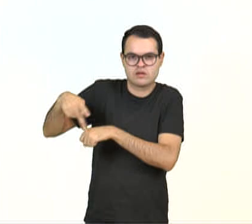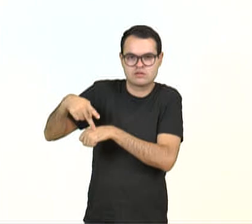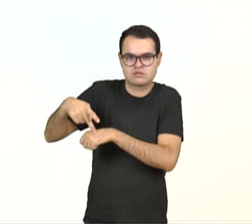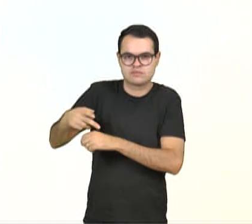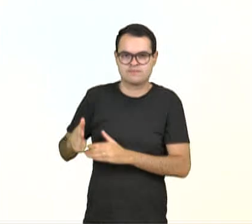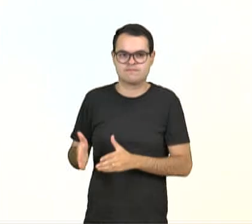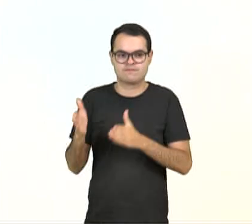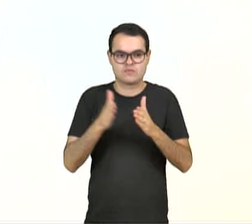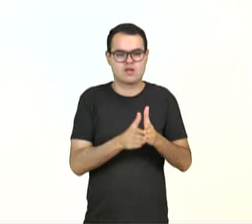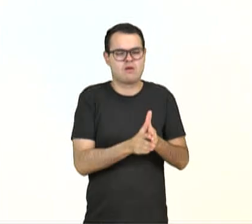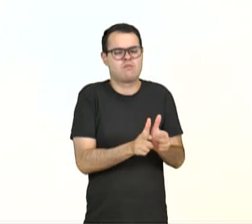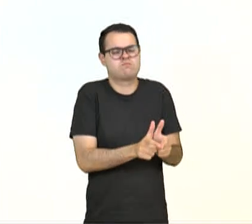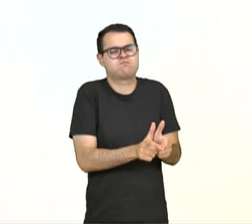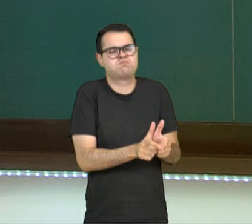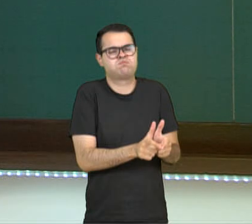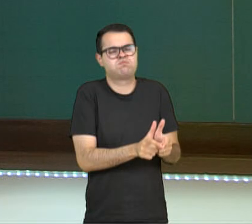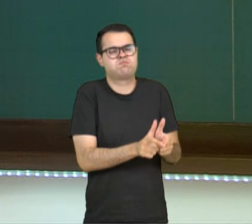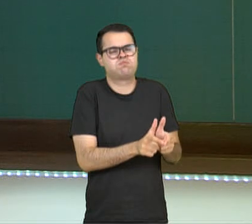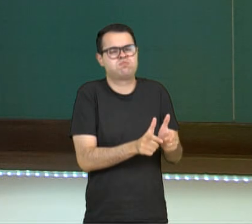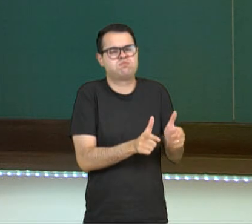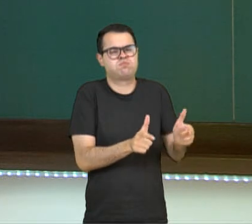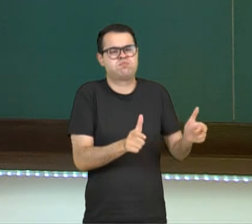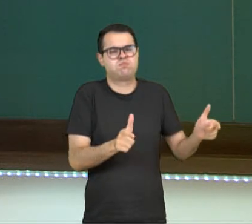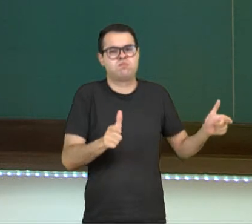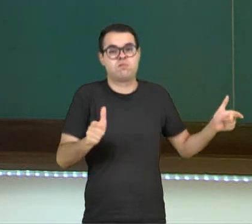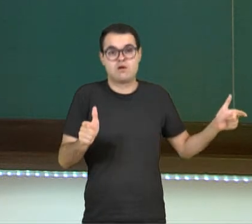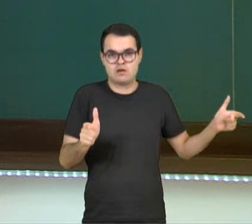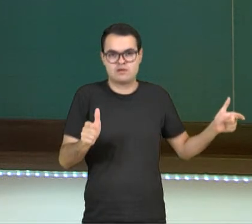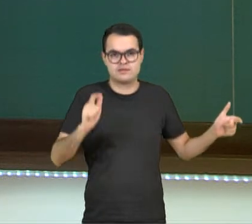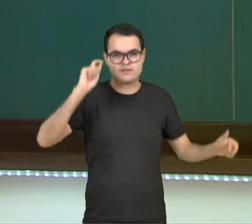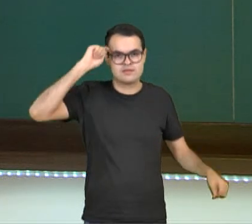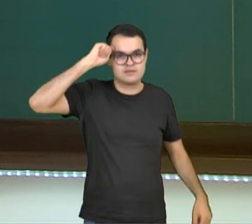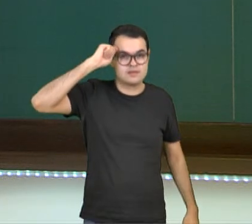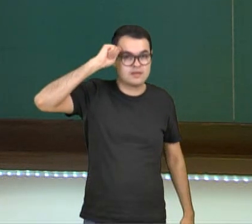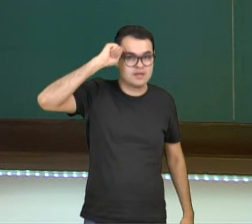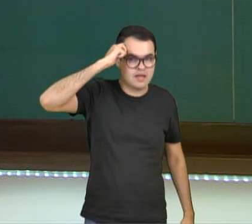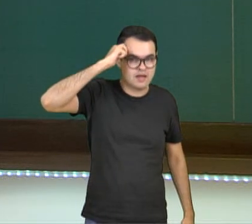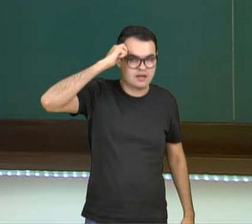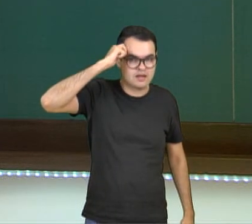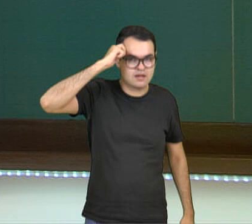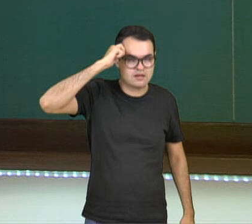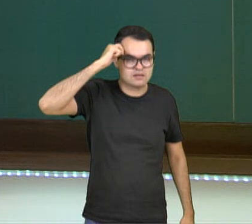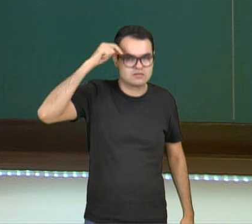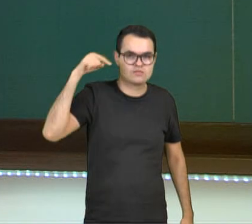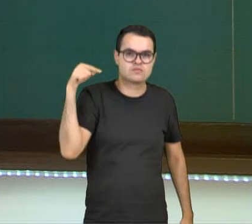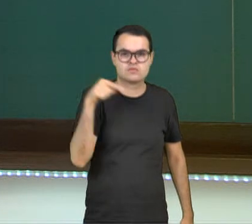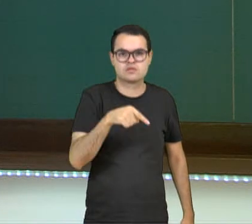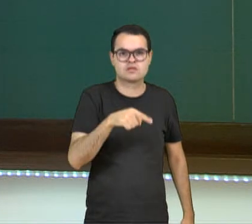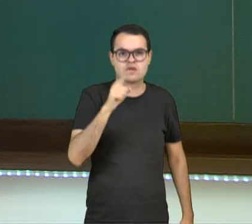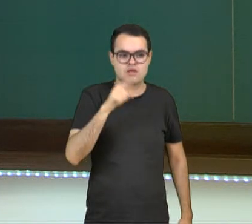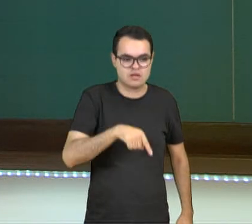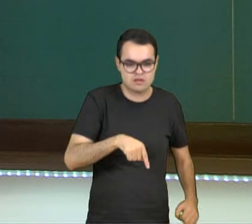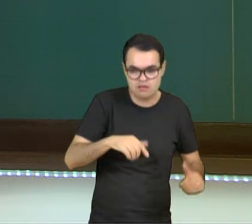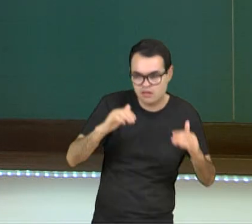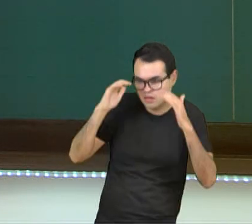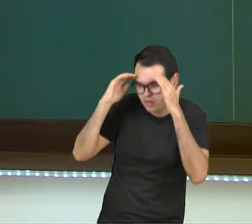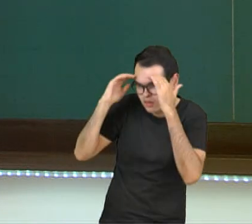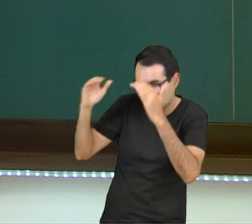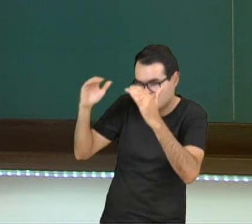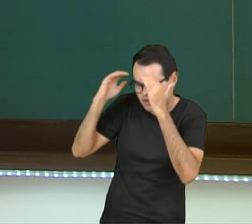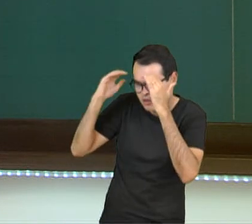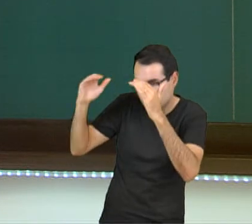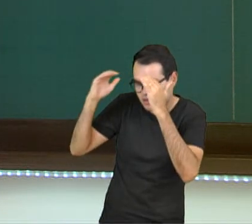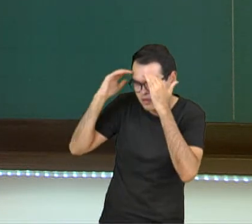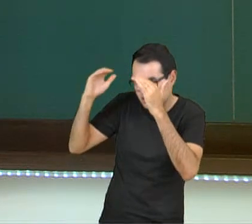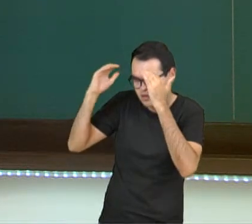a imensa, presta atenção, imensa maioria negra restava a obrigação de obedecer